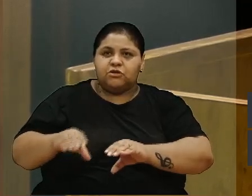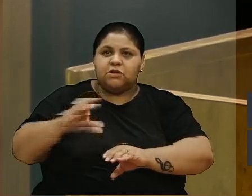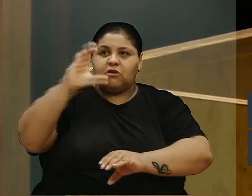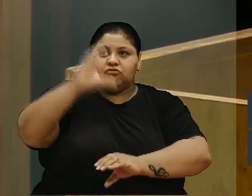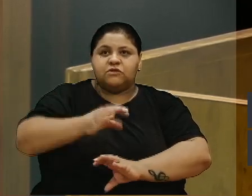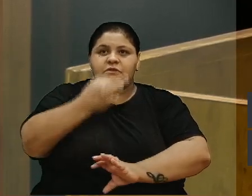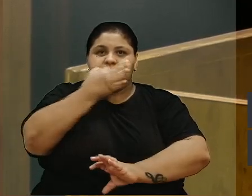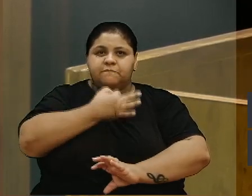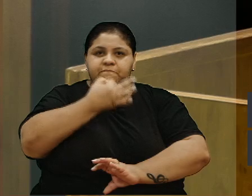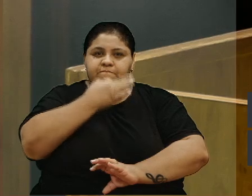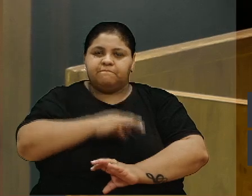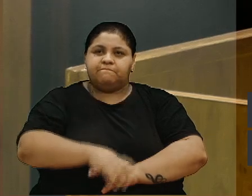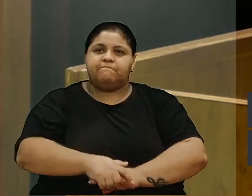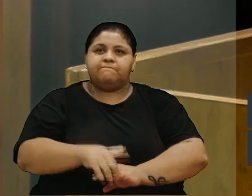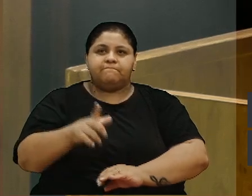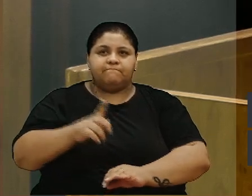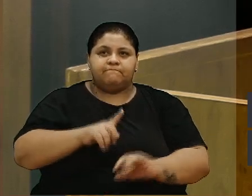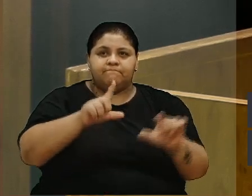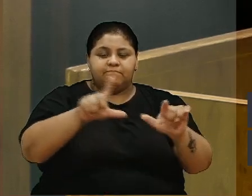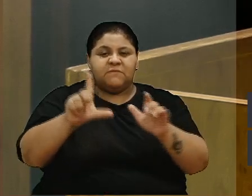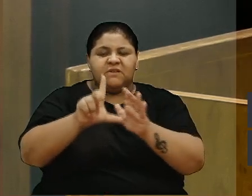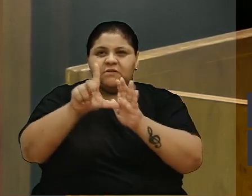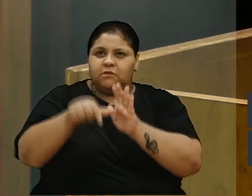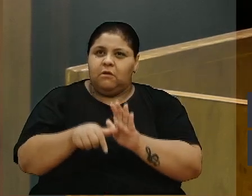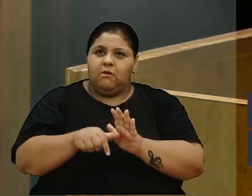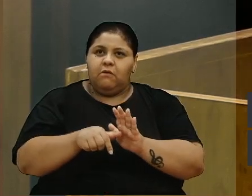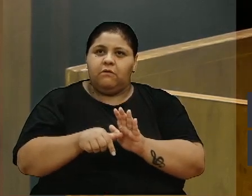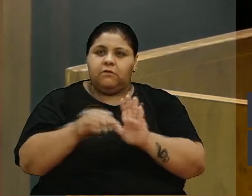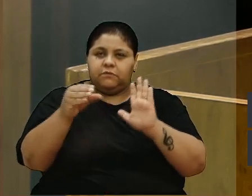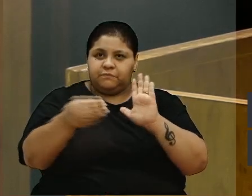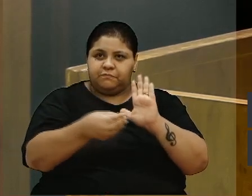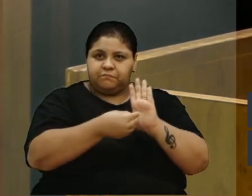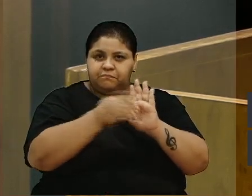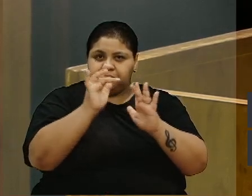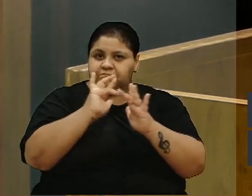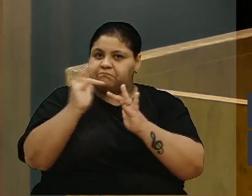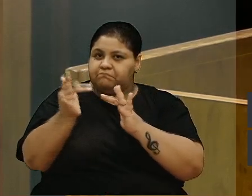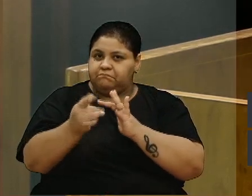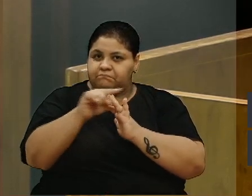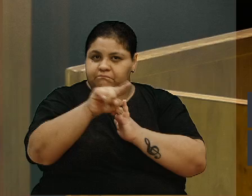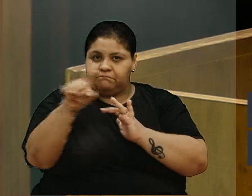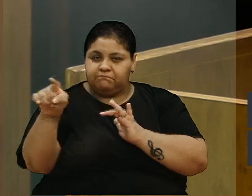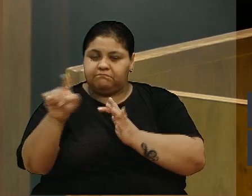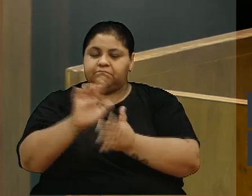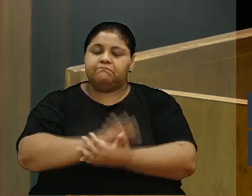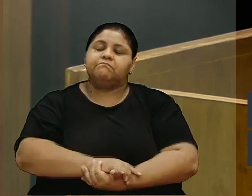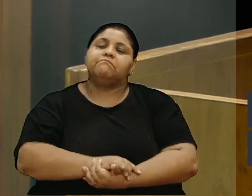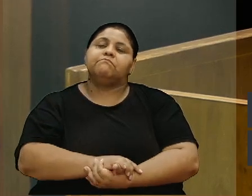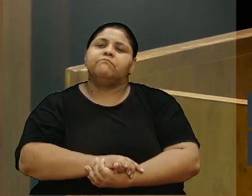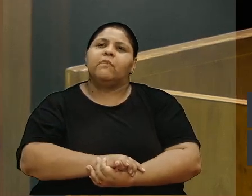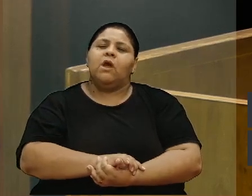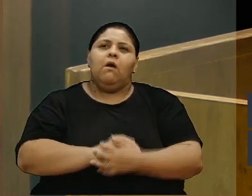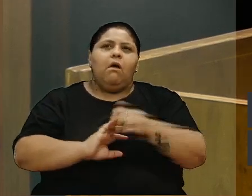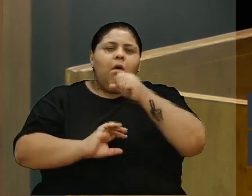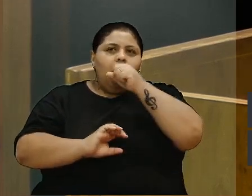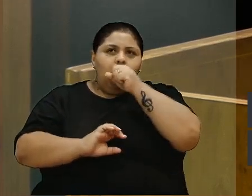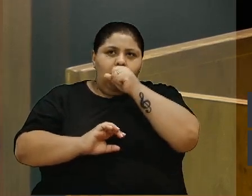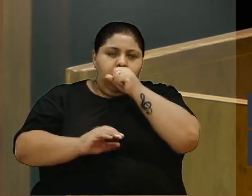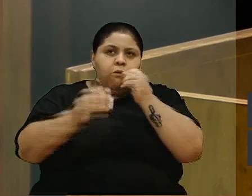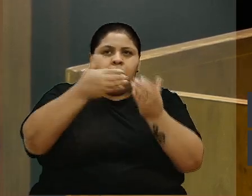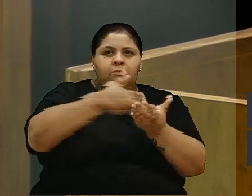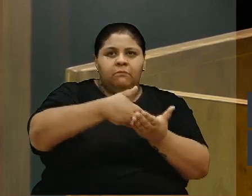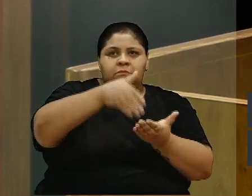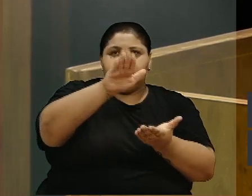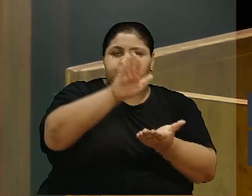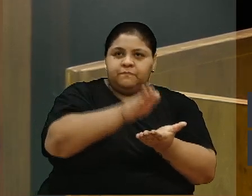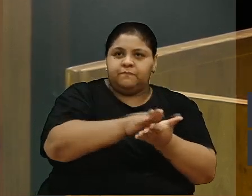Então, eu peguei ali os pontos também, depois vou estar colocando aqui na minha rede social, para vocês, caxienses, ver que irão ser multados, sim,